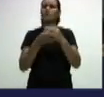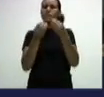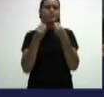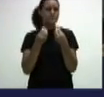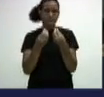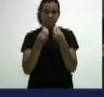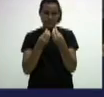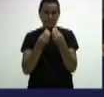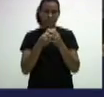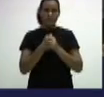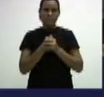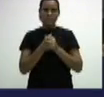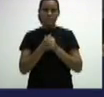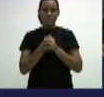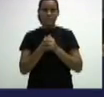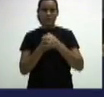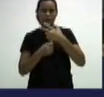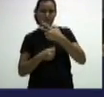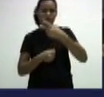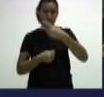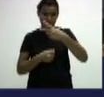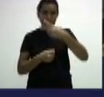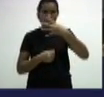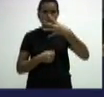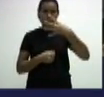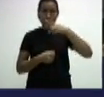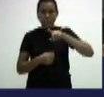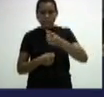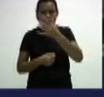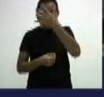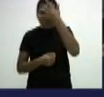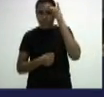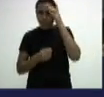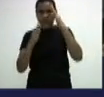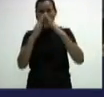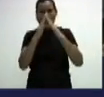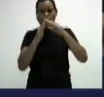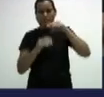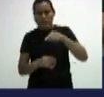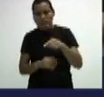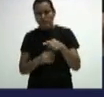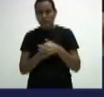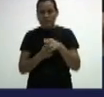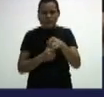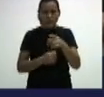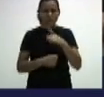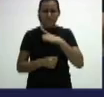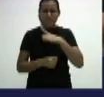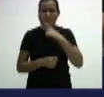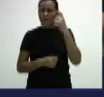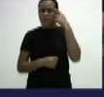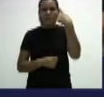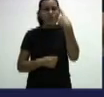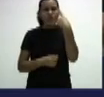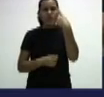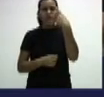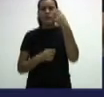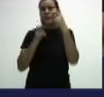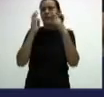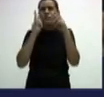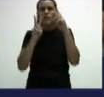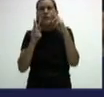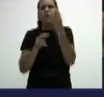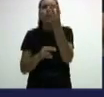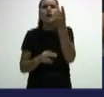seguinte, como dessas 24 mil pessoas que moram nos bairros ali, vocês têm uma ideia da